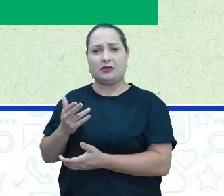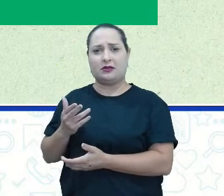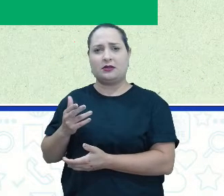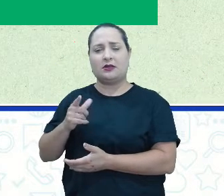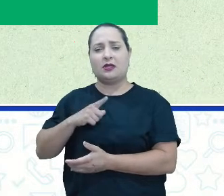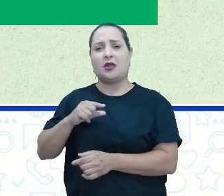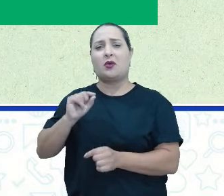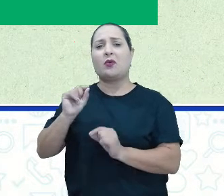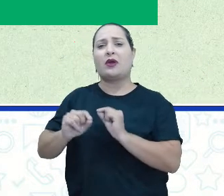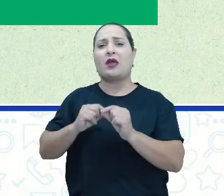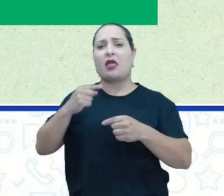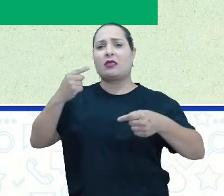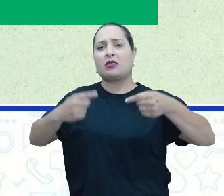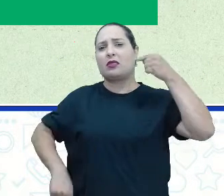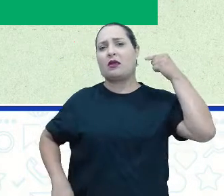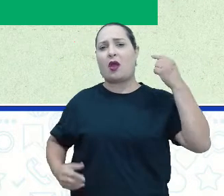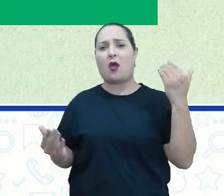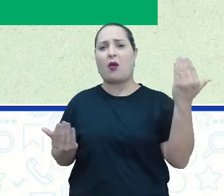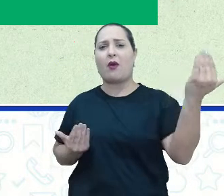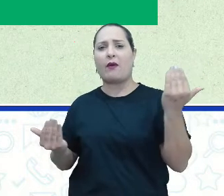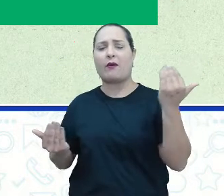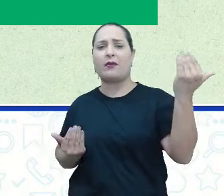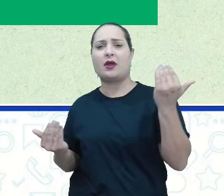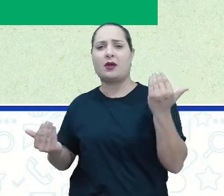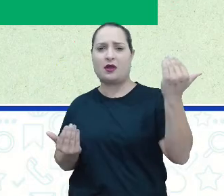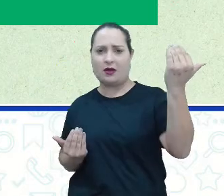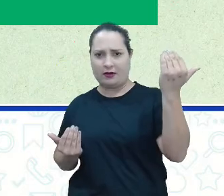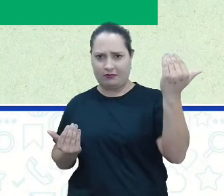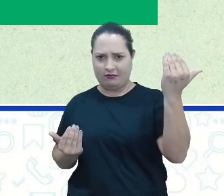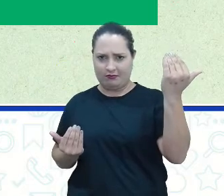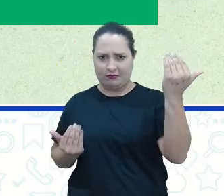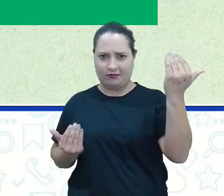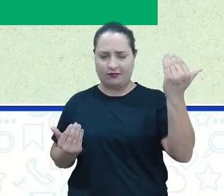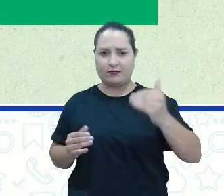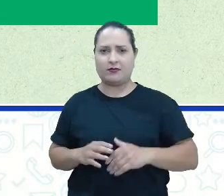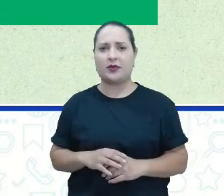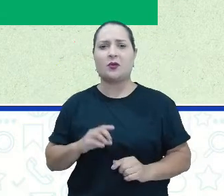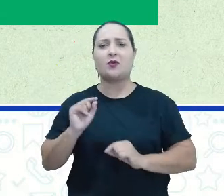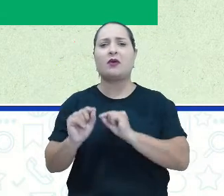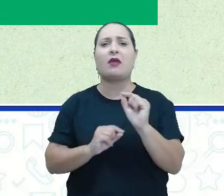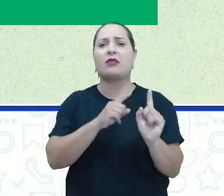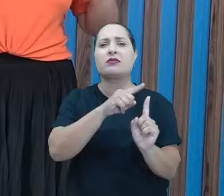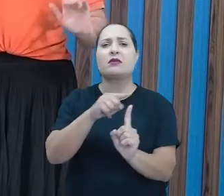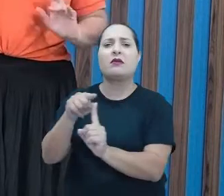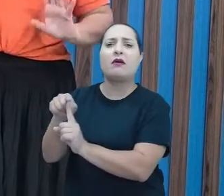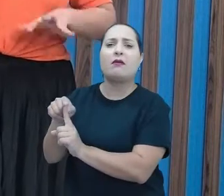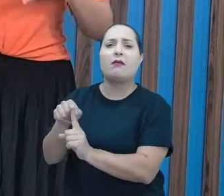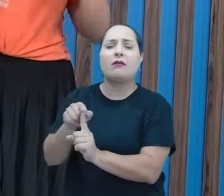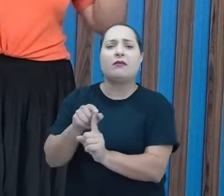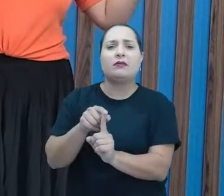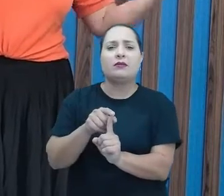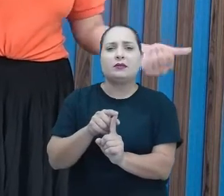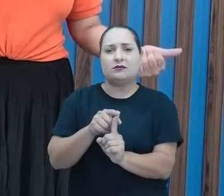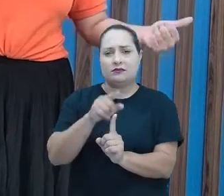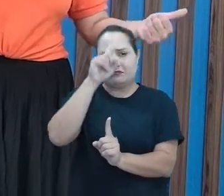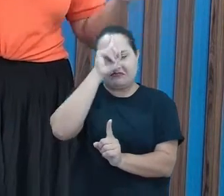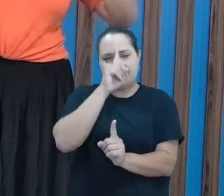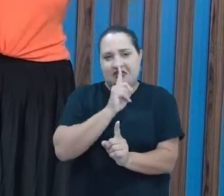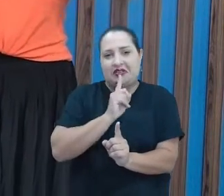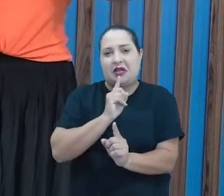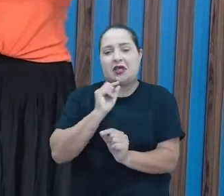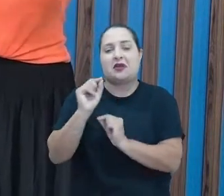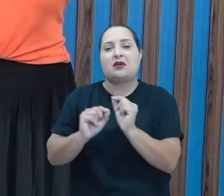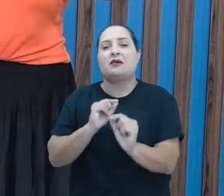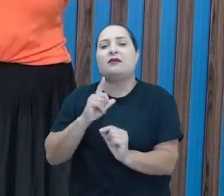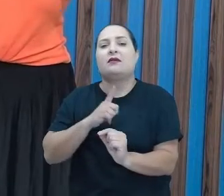na contraposição, na comparação. Então, que estereótipos a gente tem, né? Que a classe C quer ser a classe A.